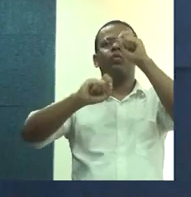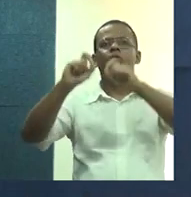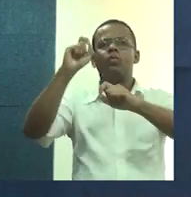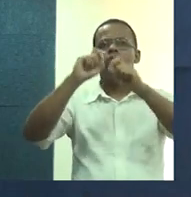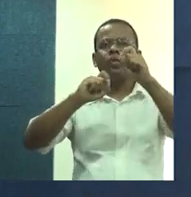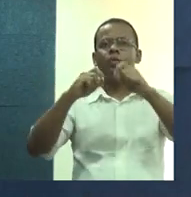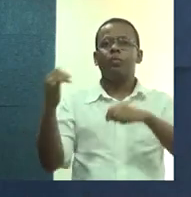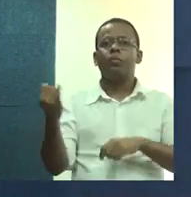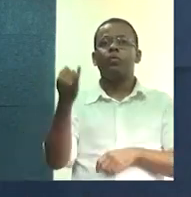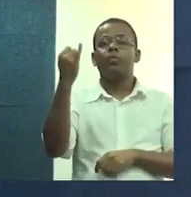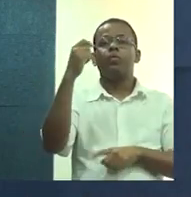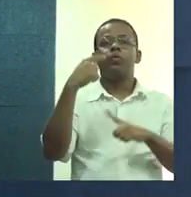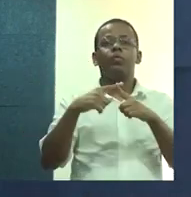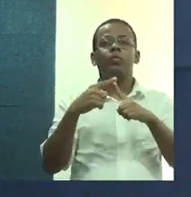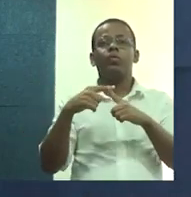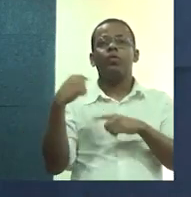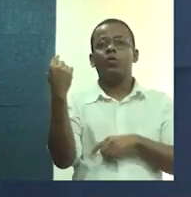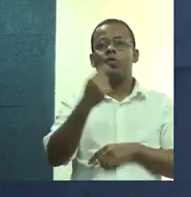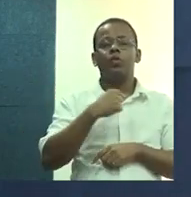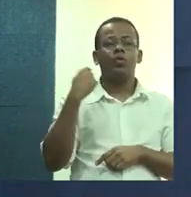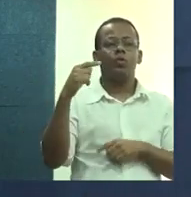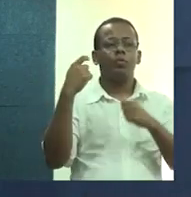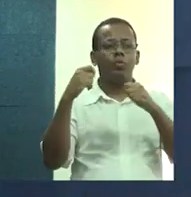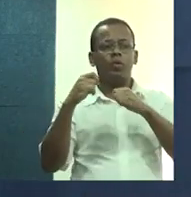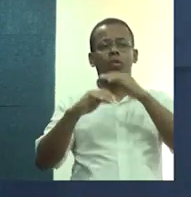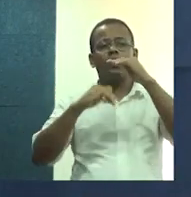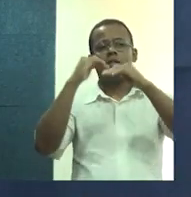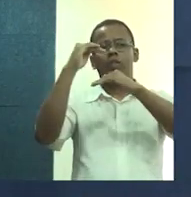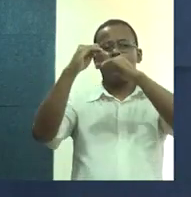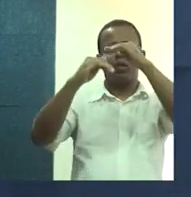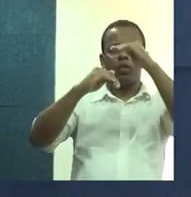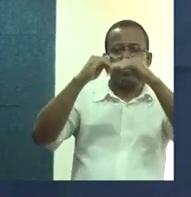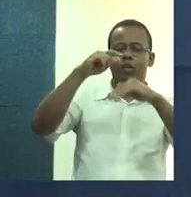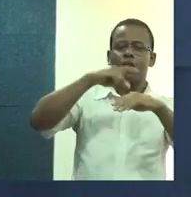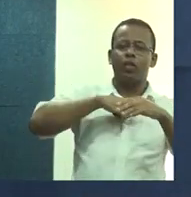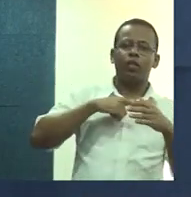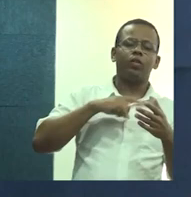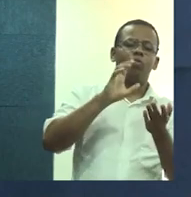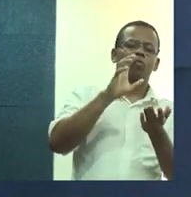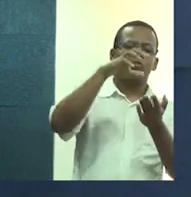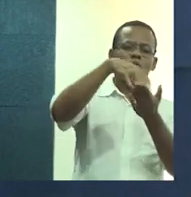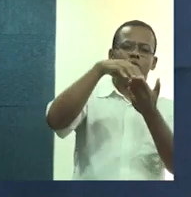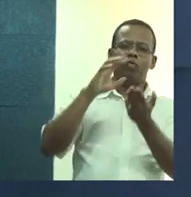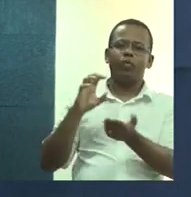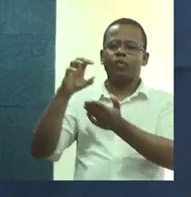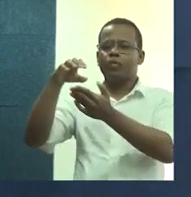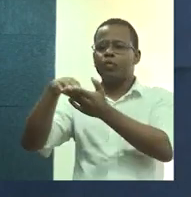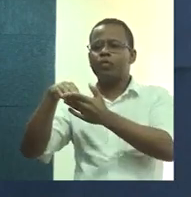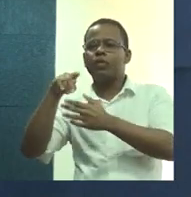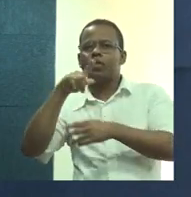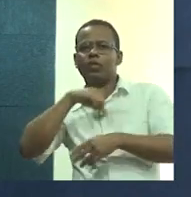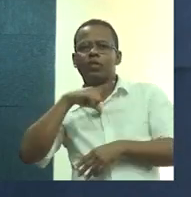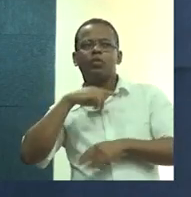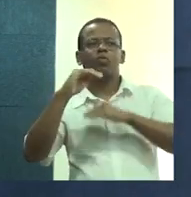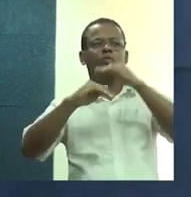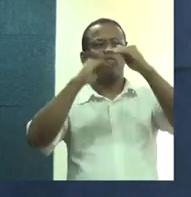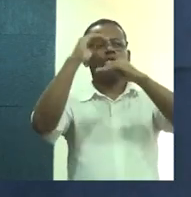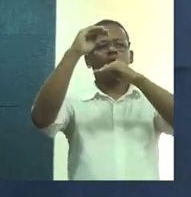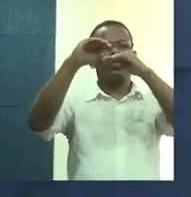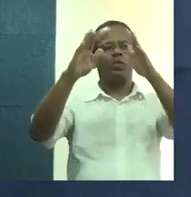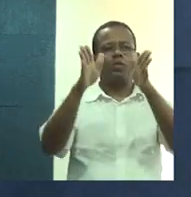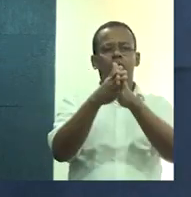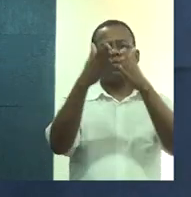mapa é muito importante também porque a gente especializa determinadas componentes também das